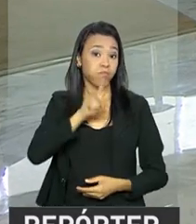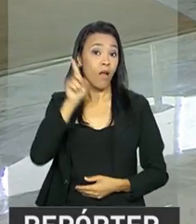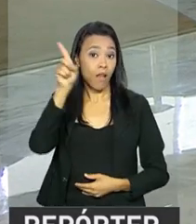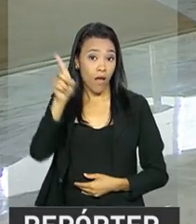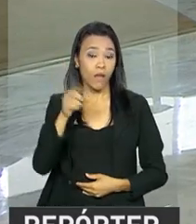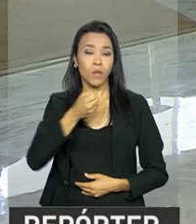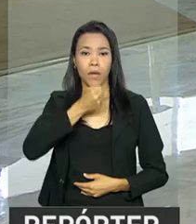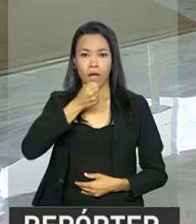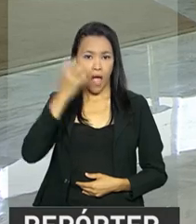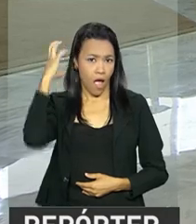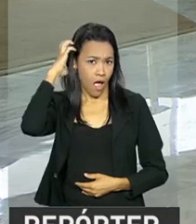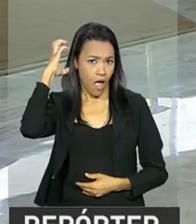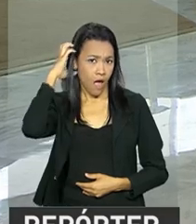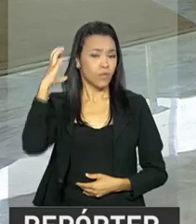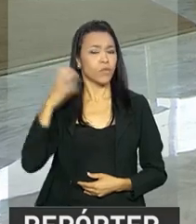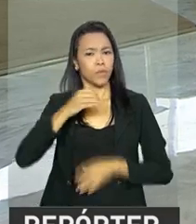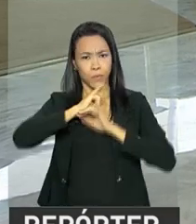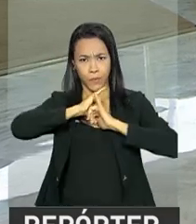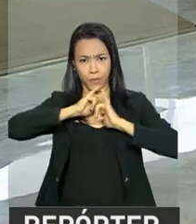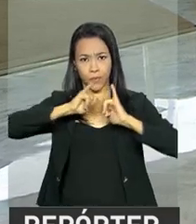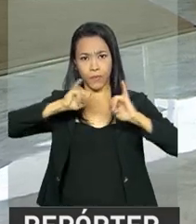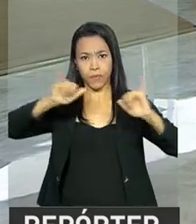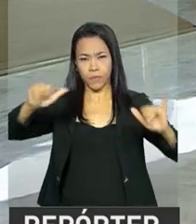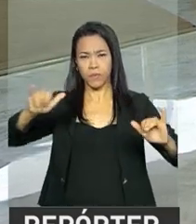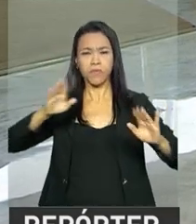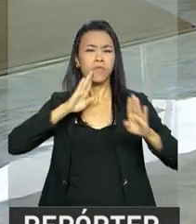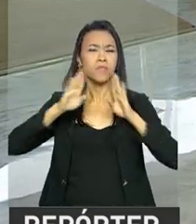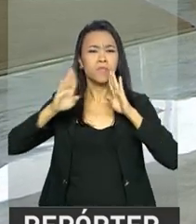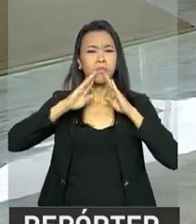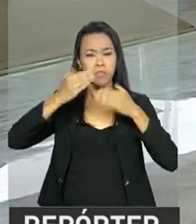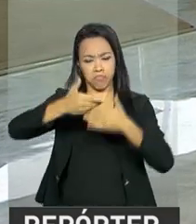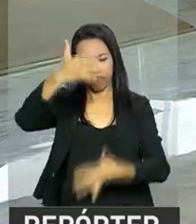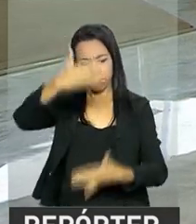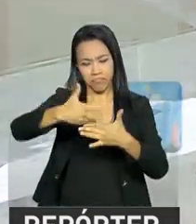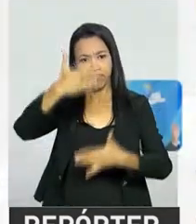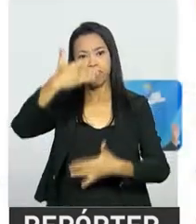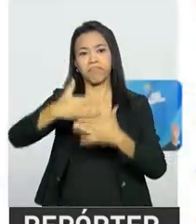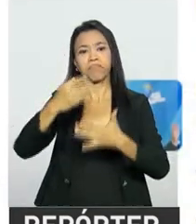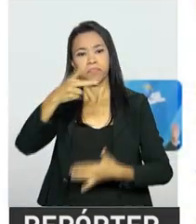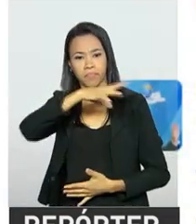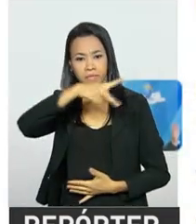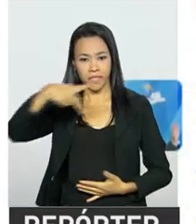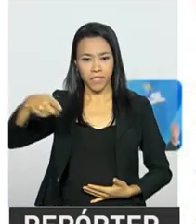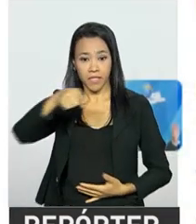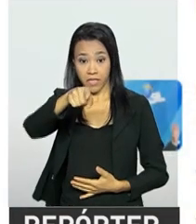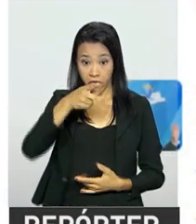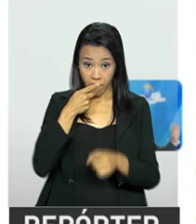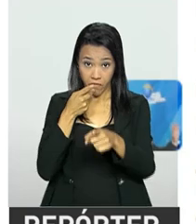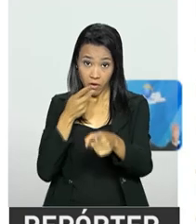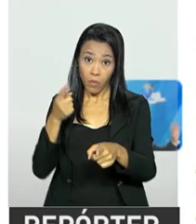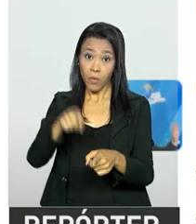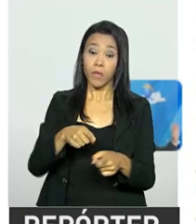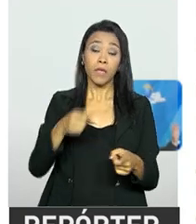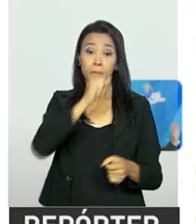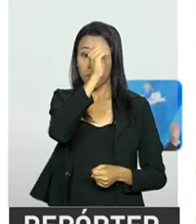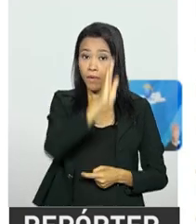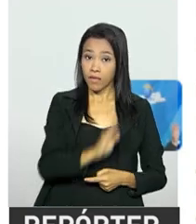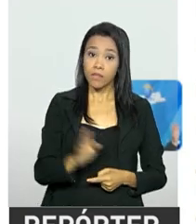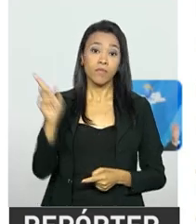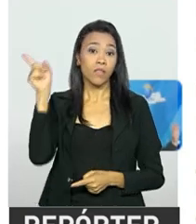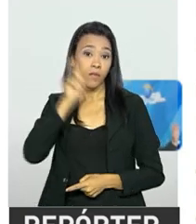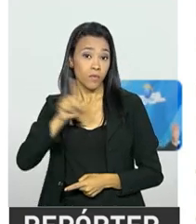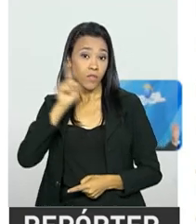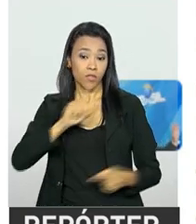a uma rádio essa entrevista repercutiu nas redes sociais do presidente Ele disse que a relação entre o Brasil e os Estados Unidos é uma